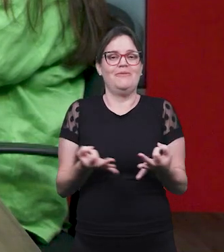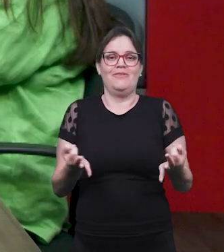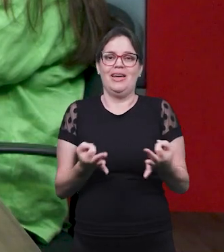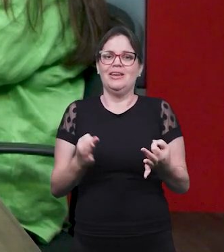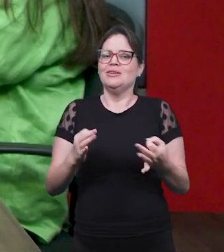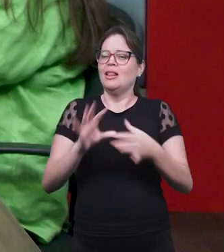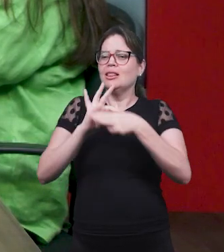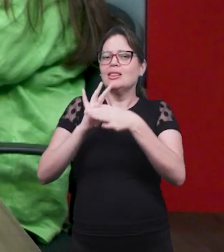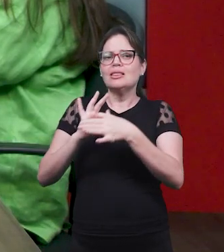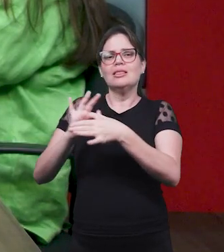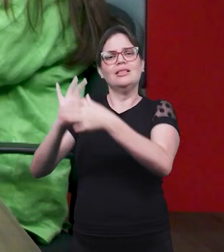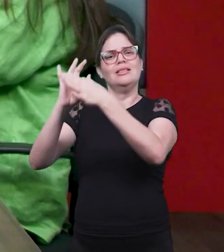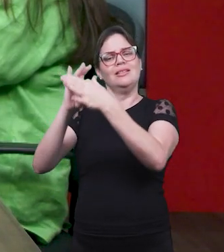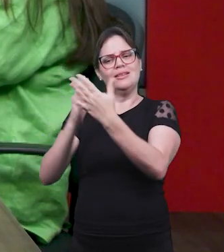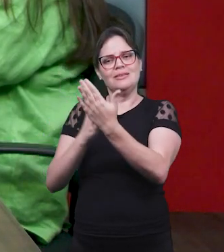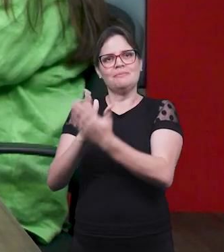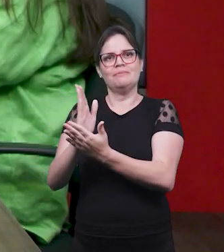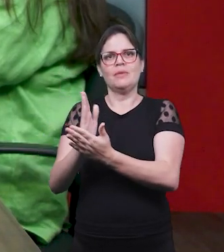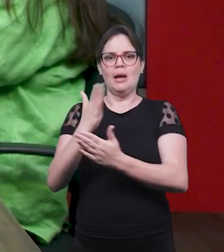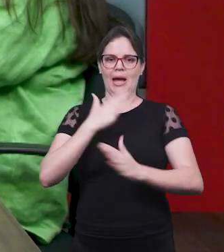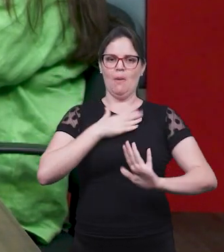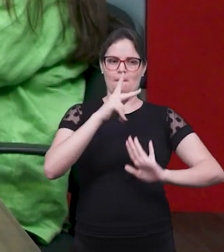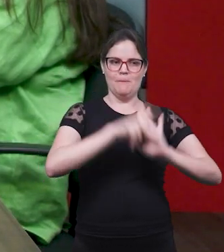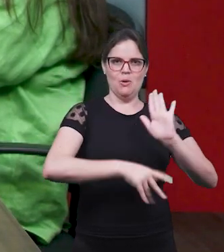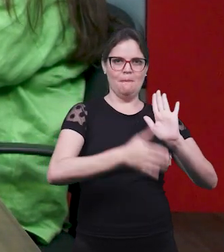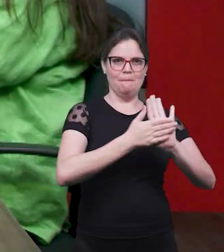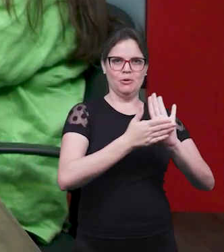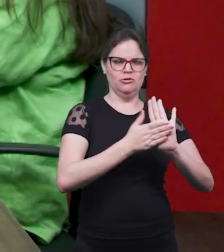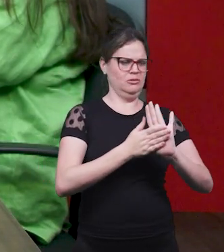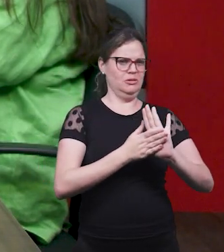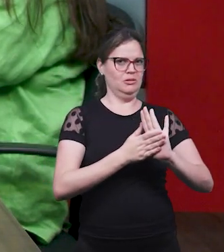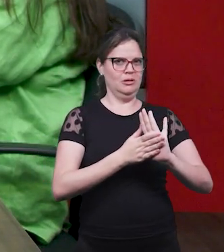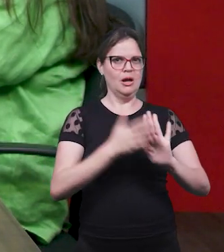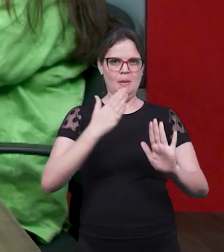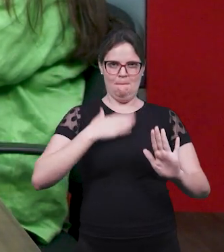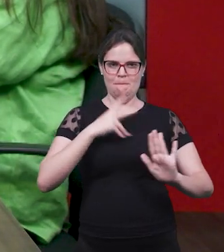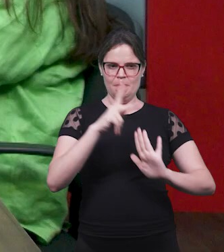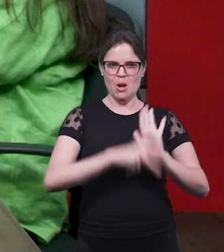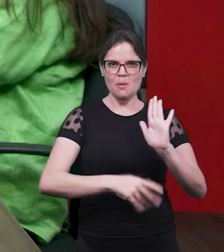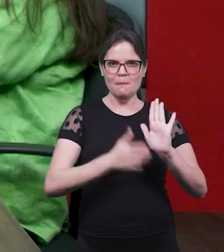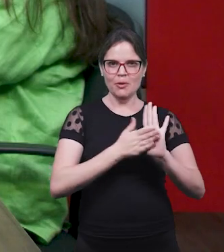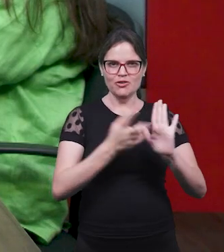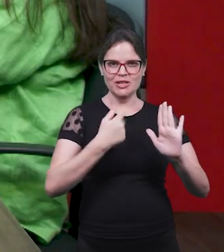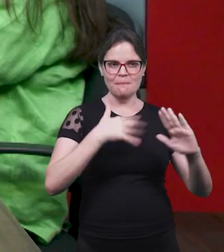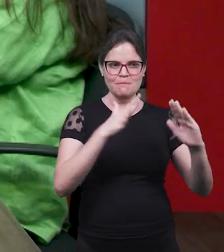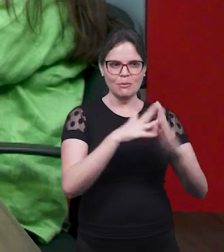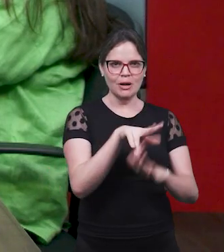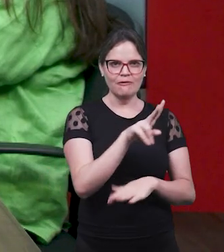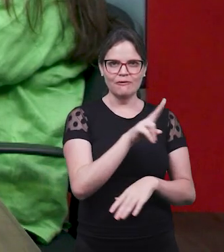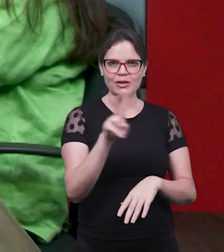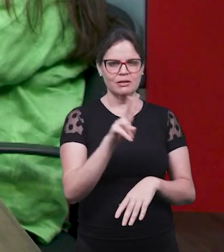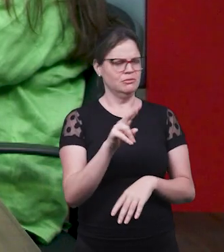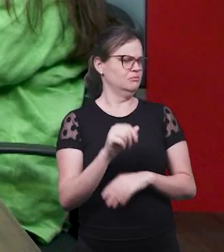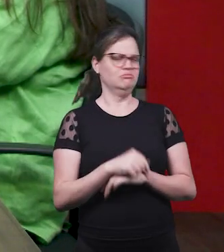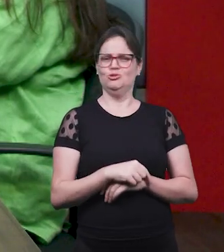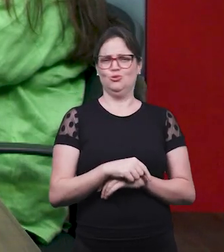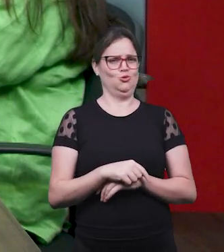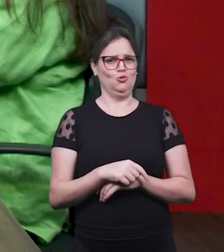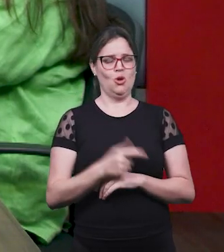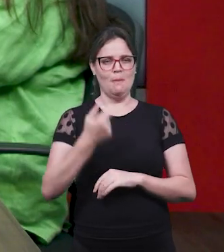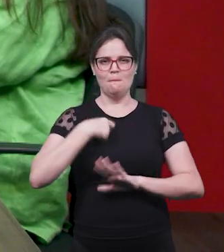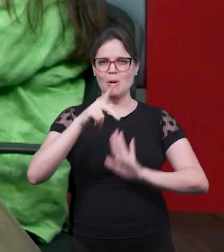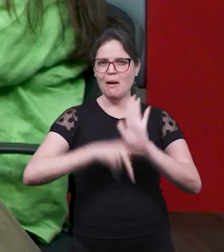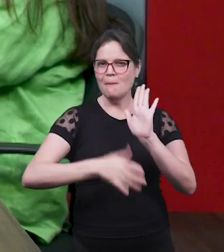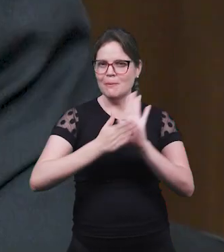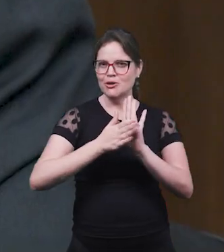até aqui. Era um projeto? Não. Era um projeto morar em Vila Velha? Não. Era um desejo de jovem. Era um projeto? Não. Era